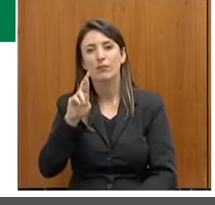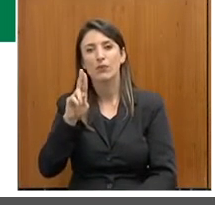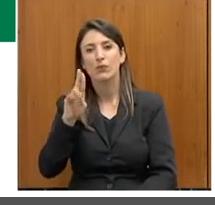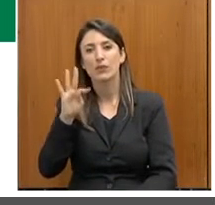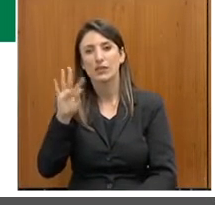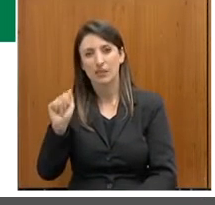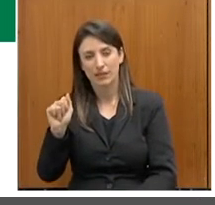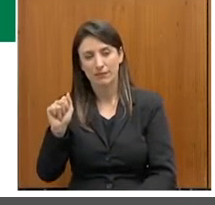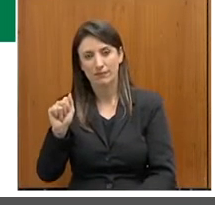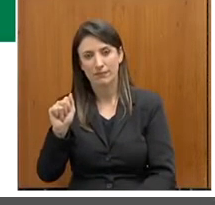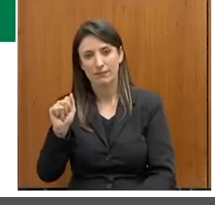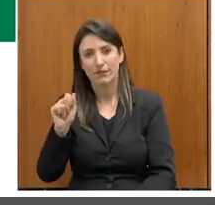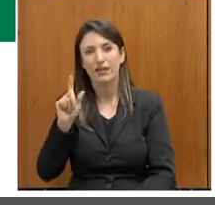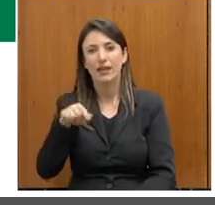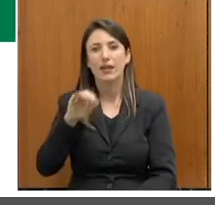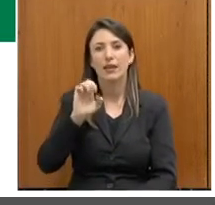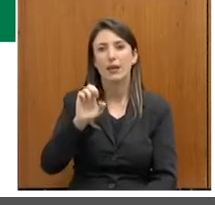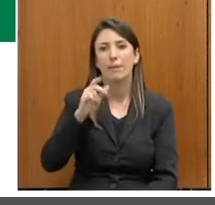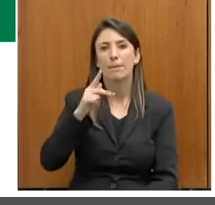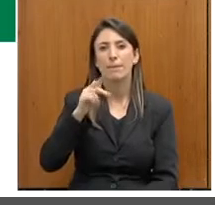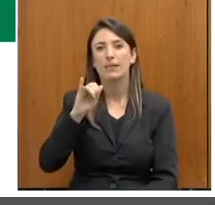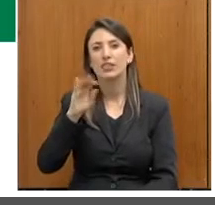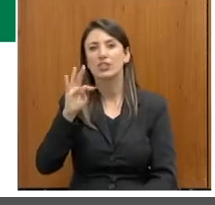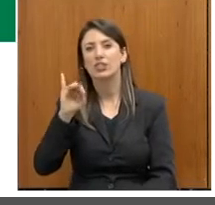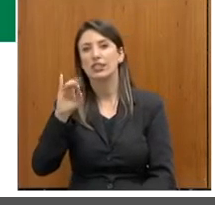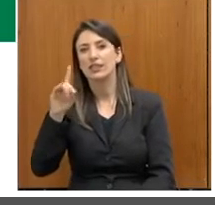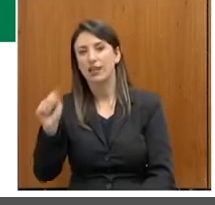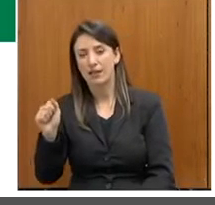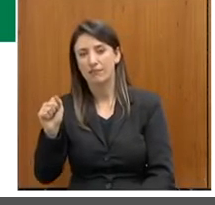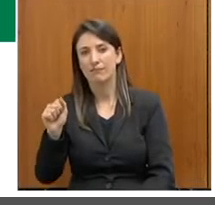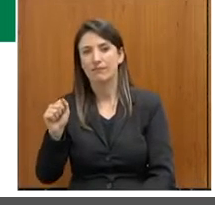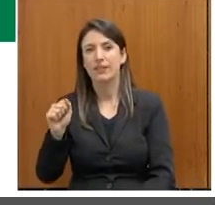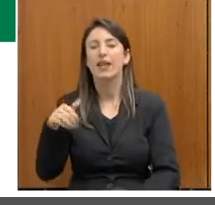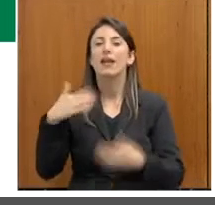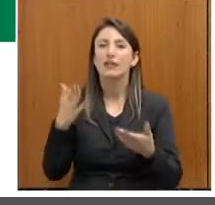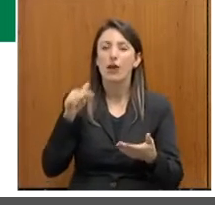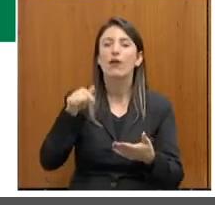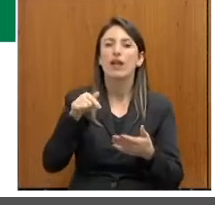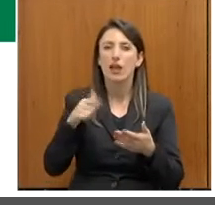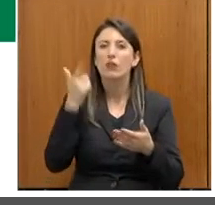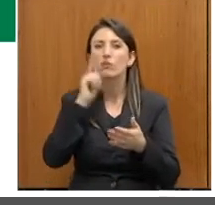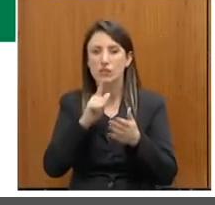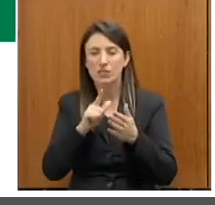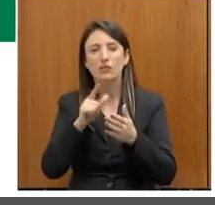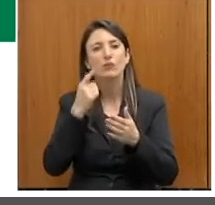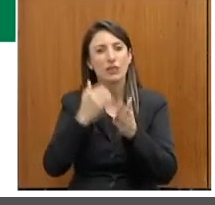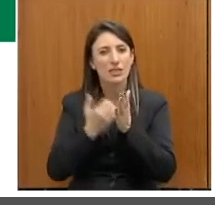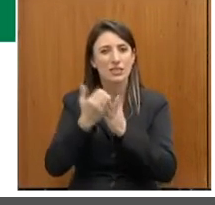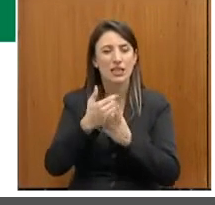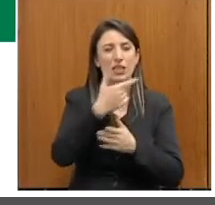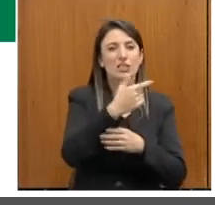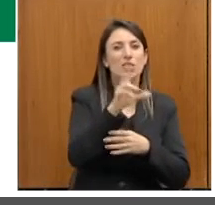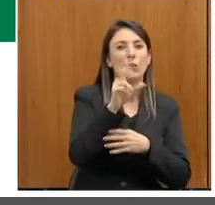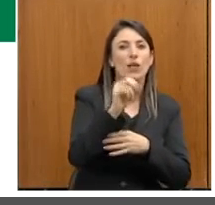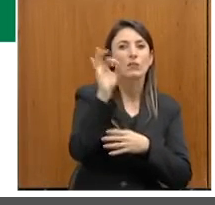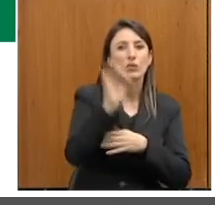que a gente chama de bebida de cinquenta por cento de 2018/2019